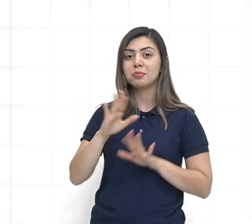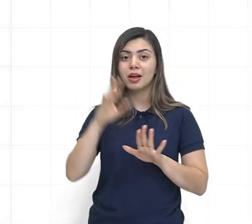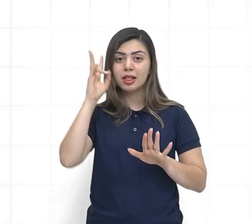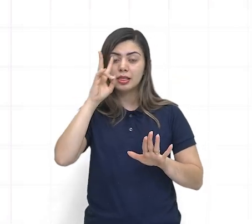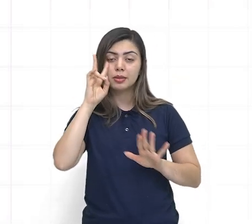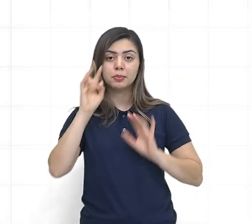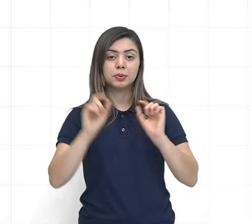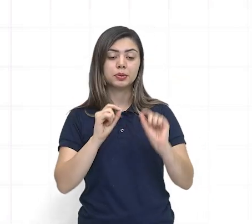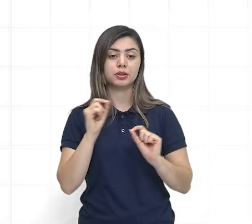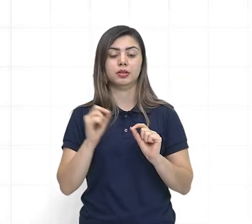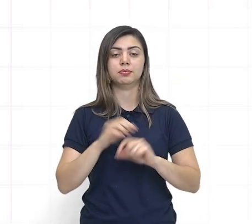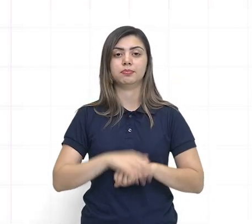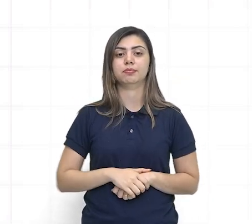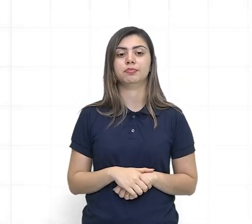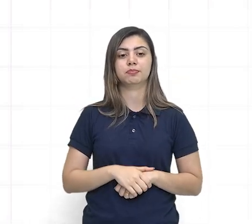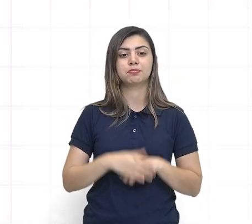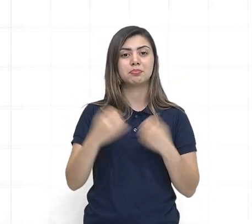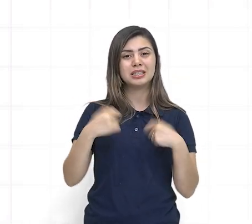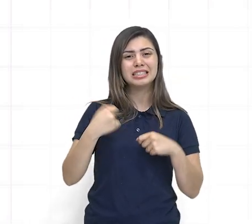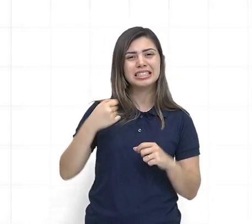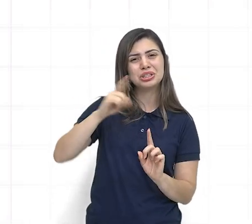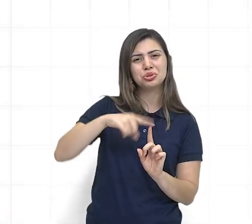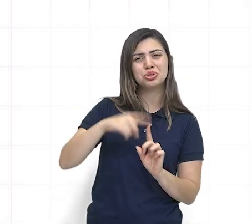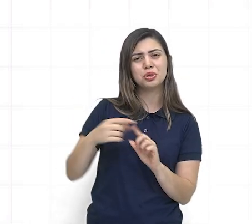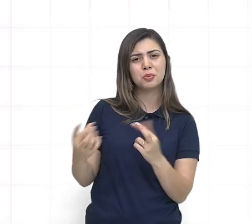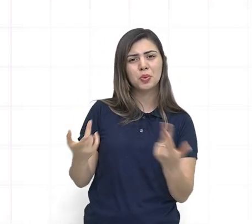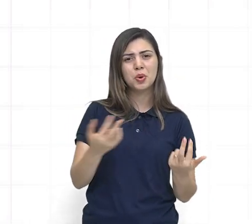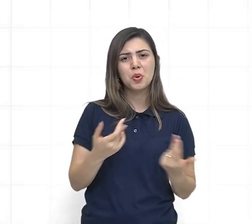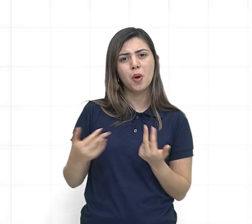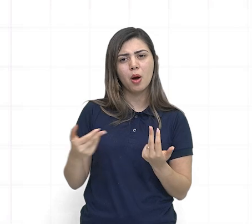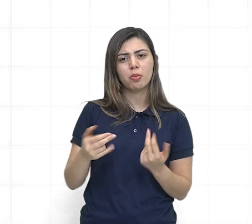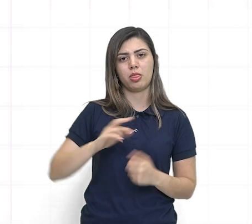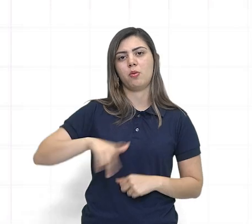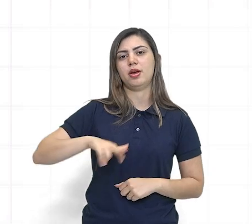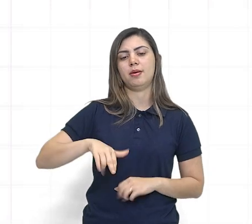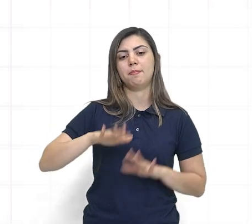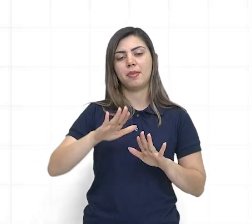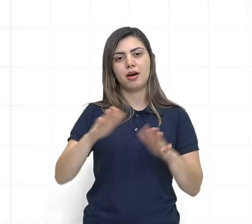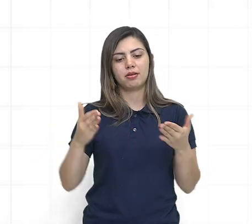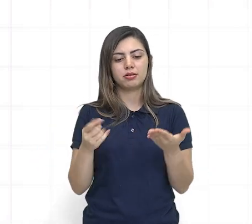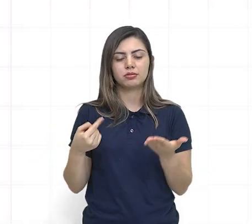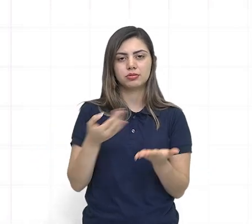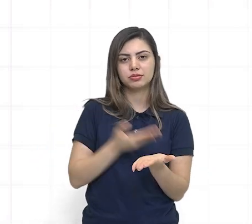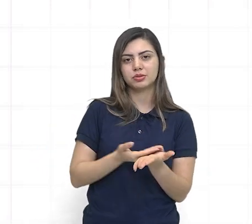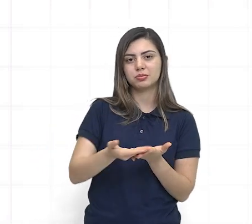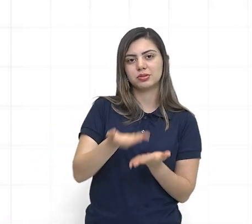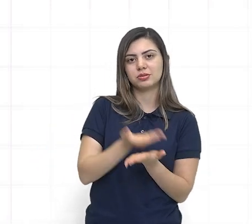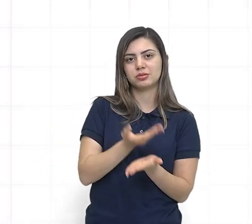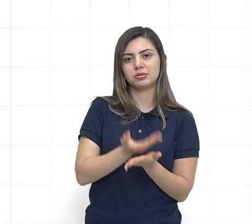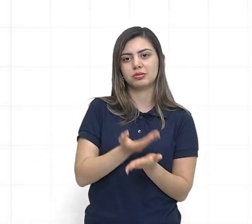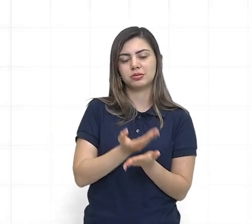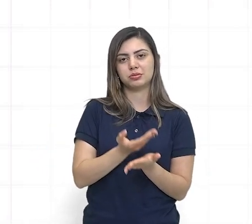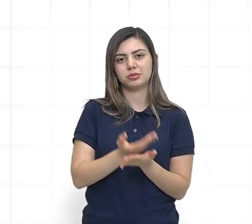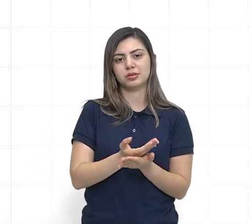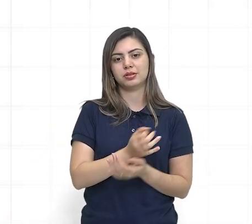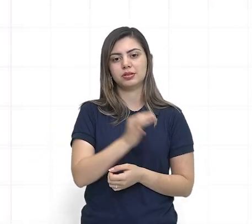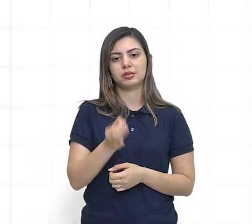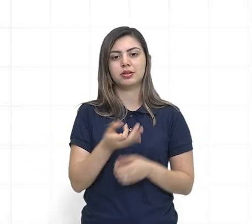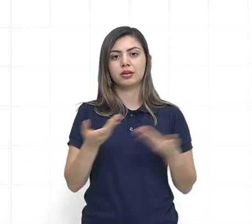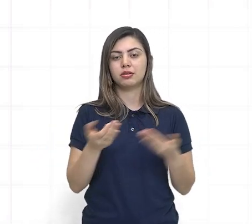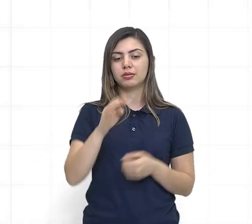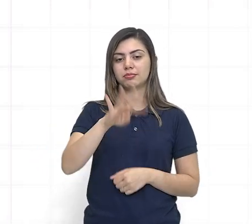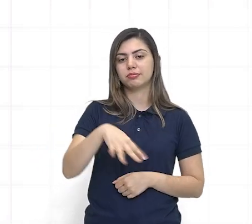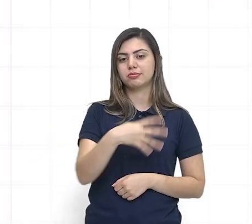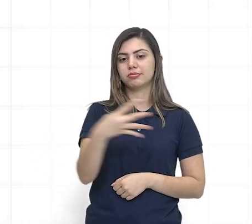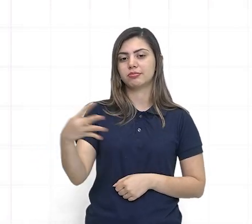não necessariamente, gente, eles precisam ser regulares, tá? Mas como nós estamos iniciando aqui, vamos acreditar aqui, para essa